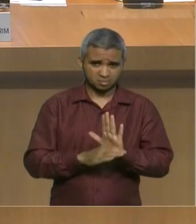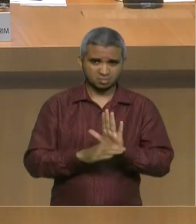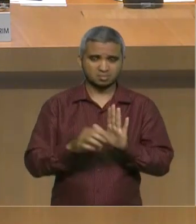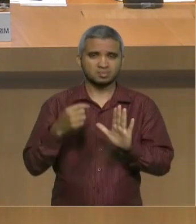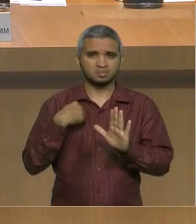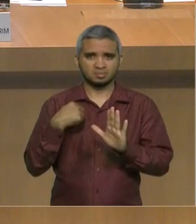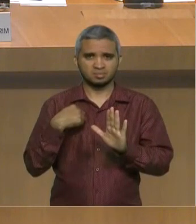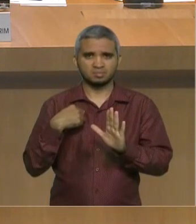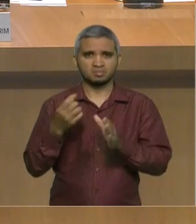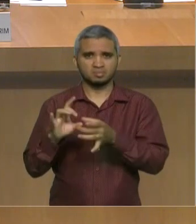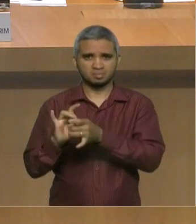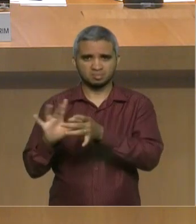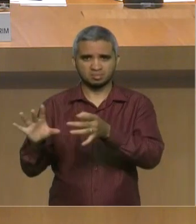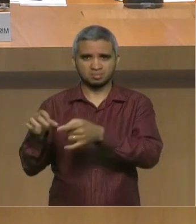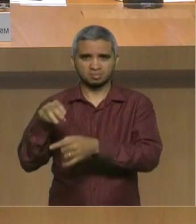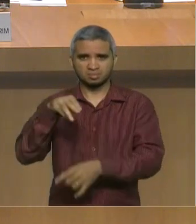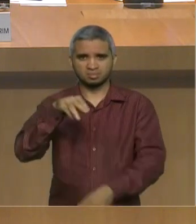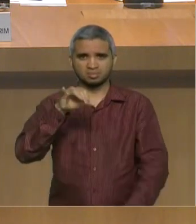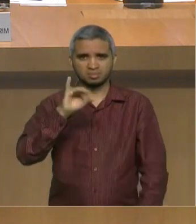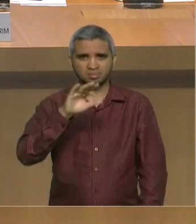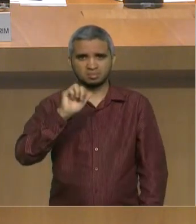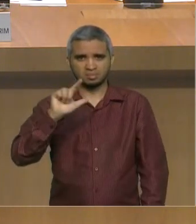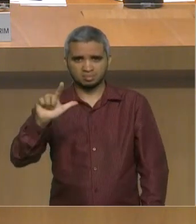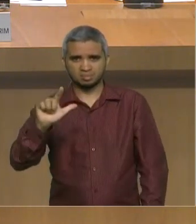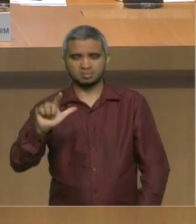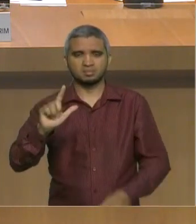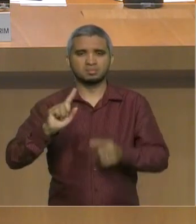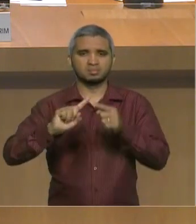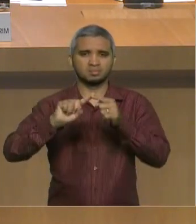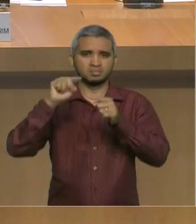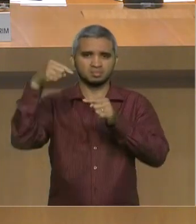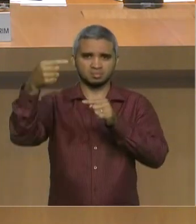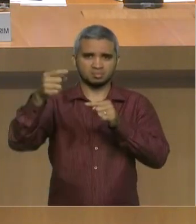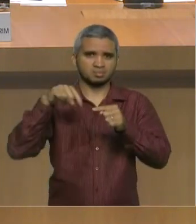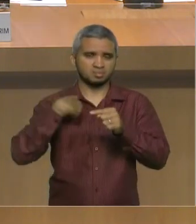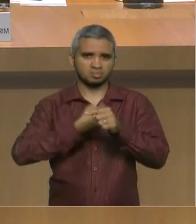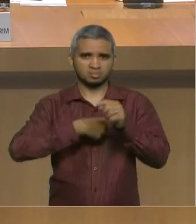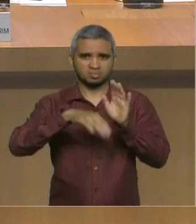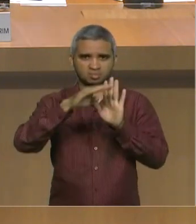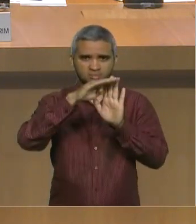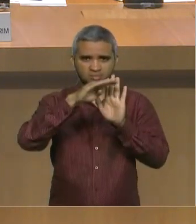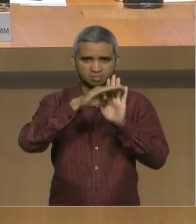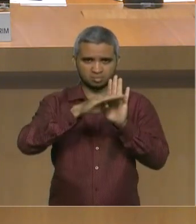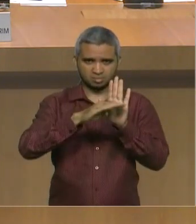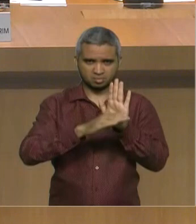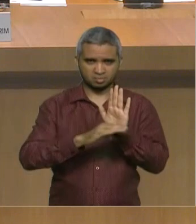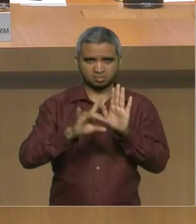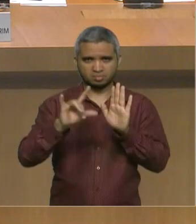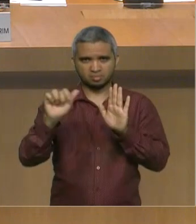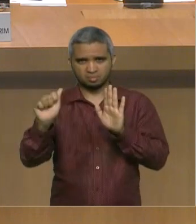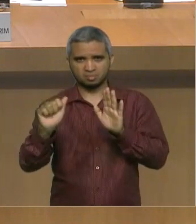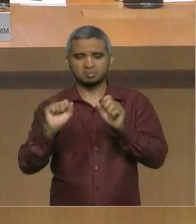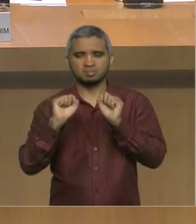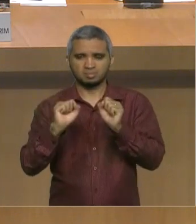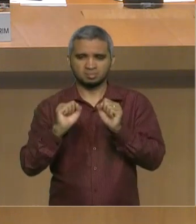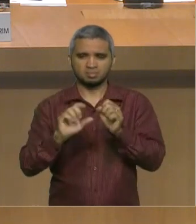Mical. Em seguida, nós faremos a ordem do dia. E que todos os colegas que quiserem, após a ordem do dia, fazer uma saudação,